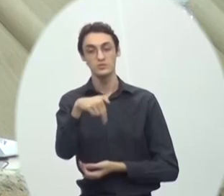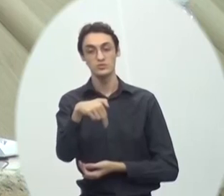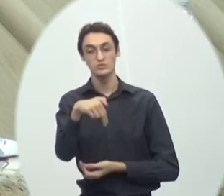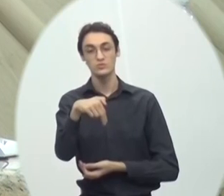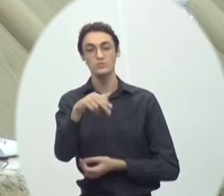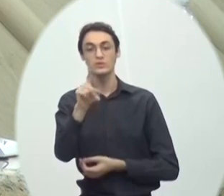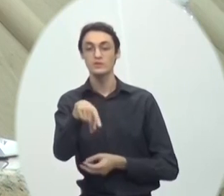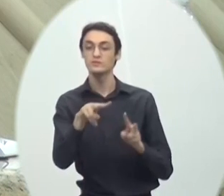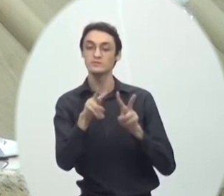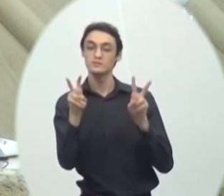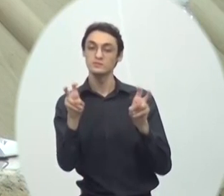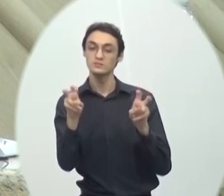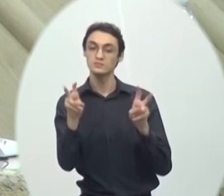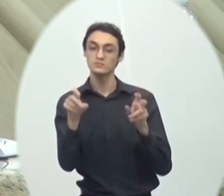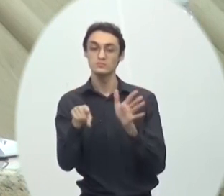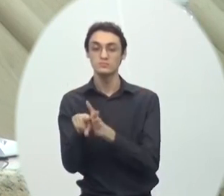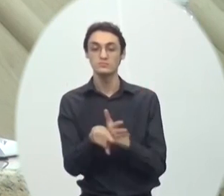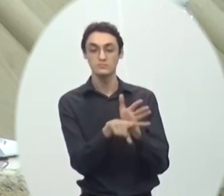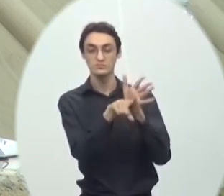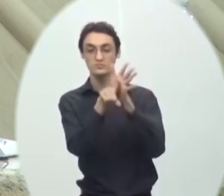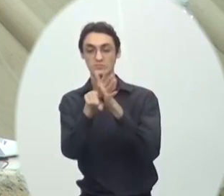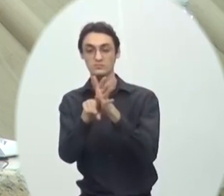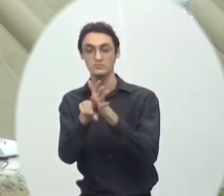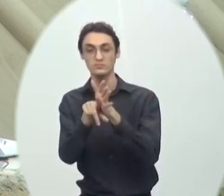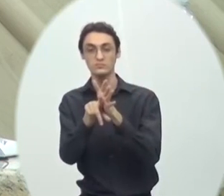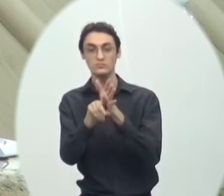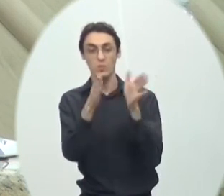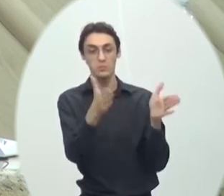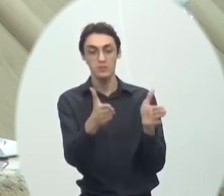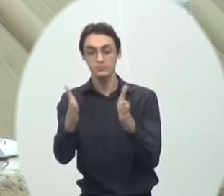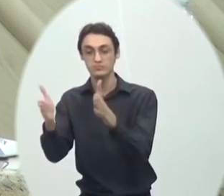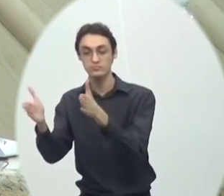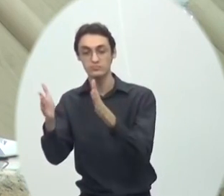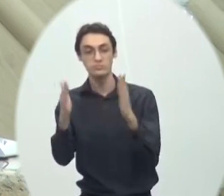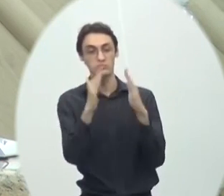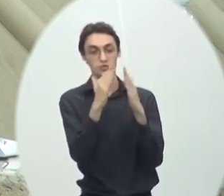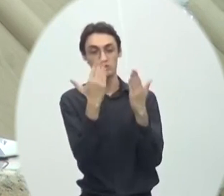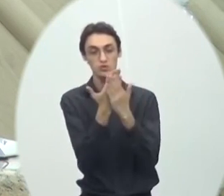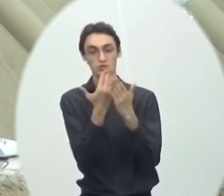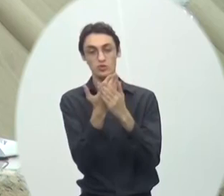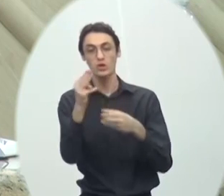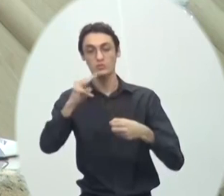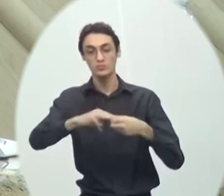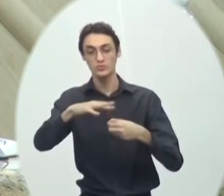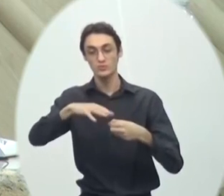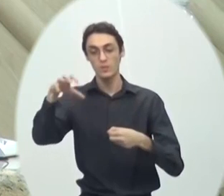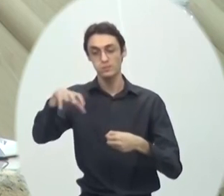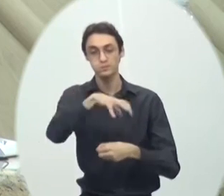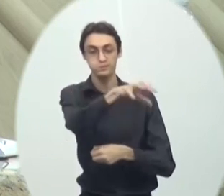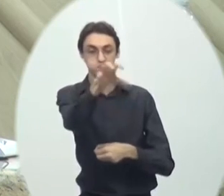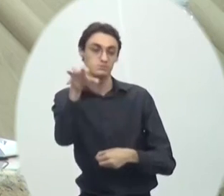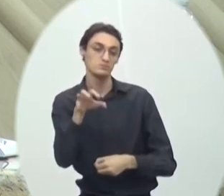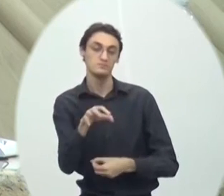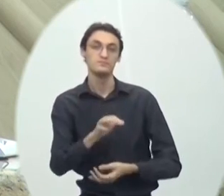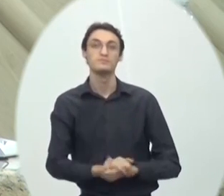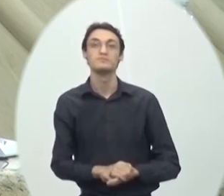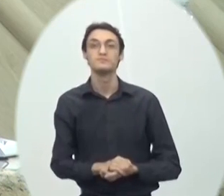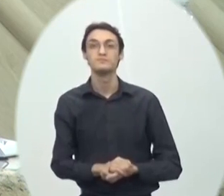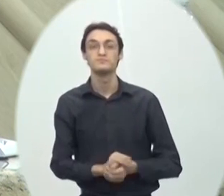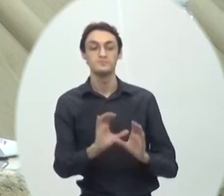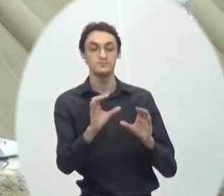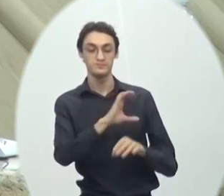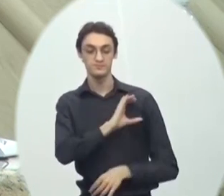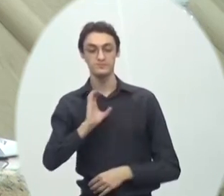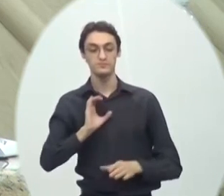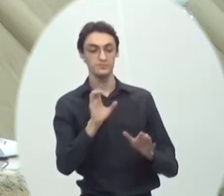Nascimento, que dispõe sobre avaliações periódicas nos prédios escolares da rede municipal de ensino. A Comissão